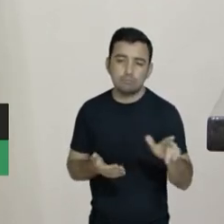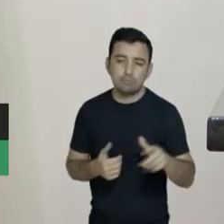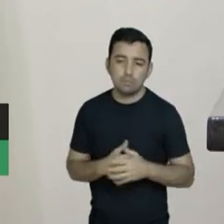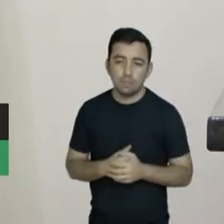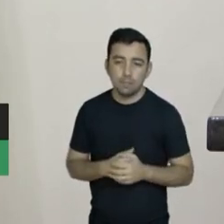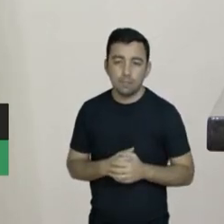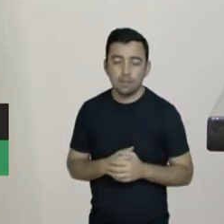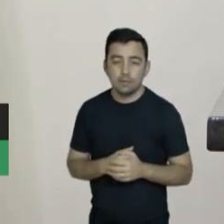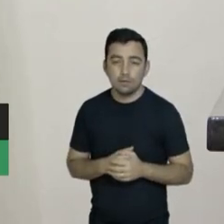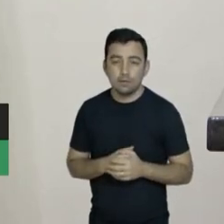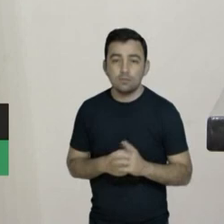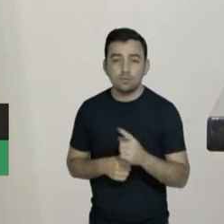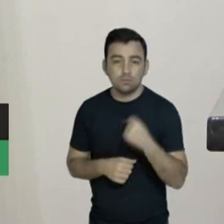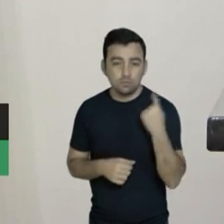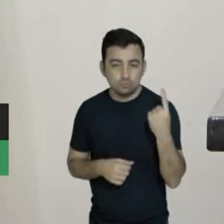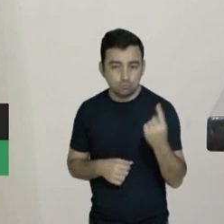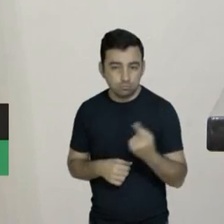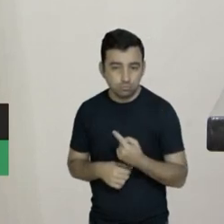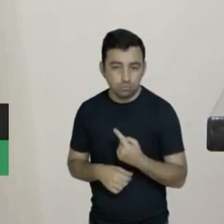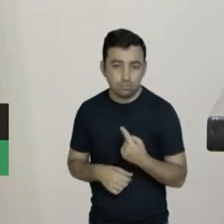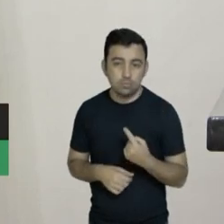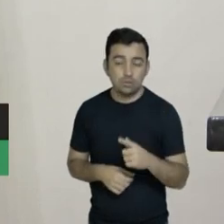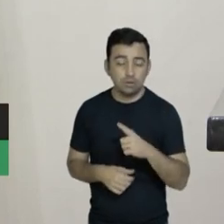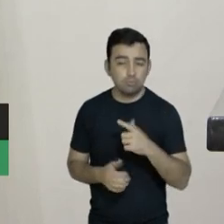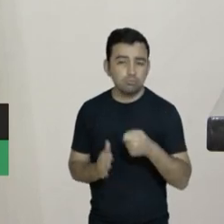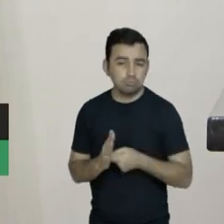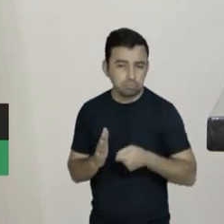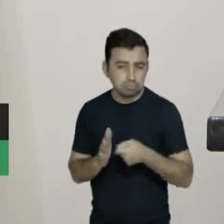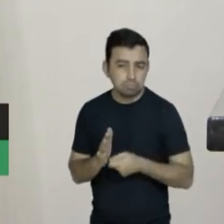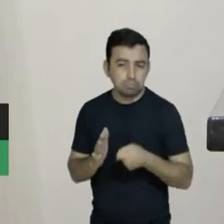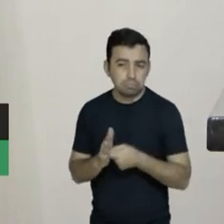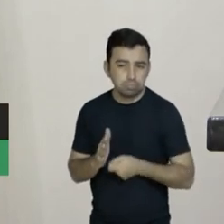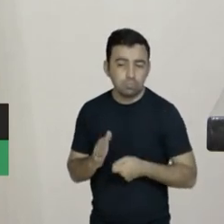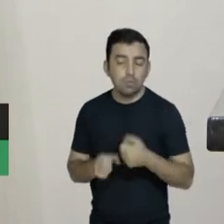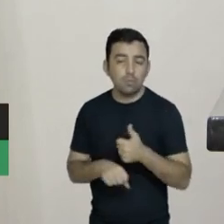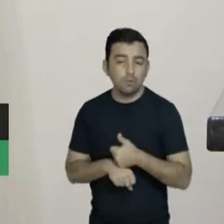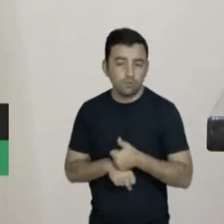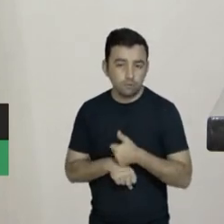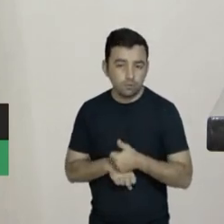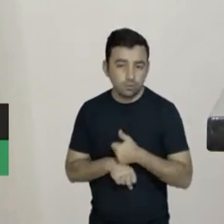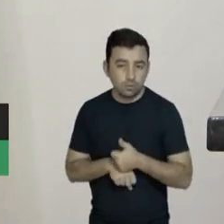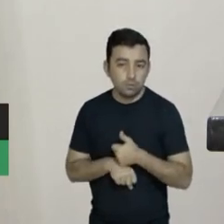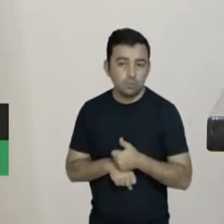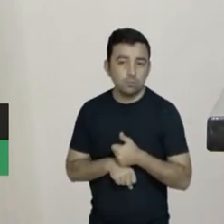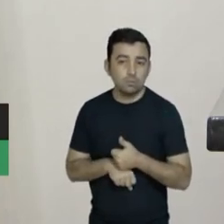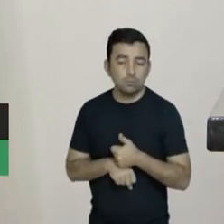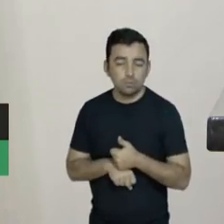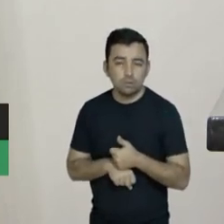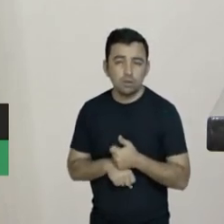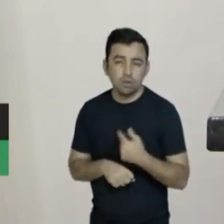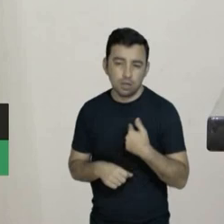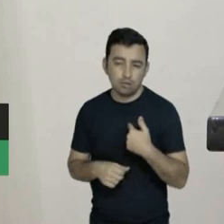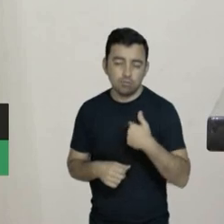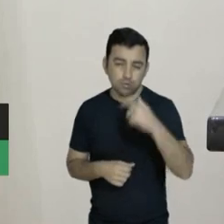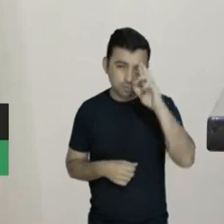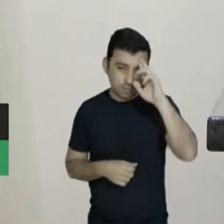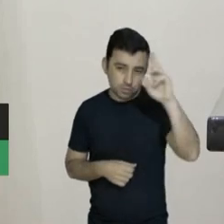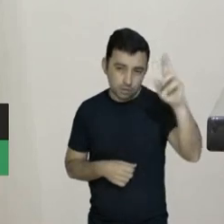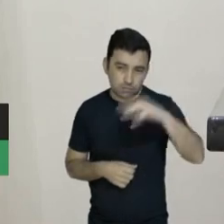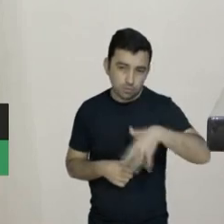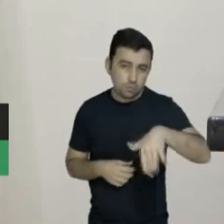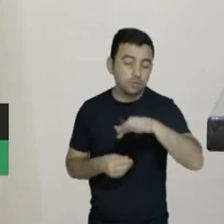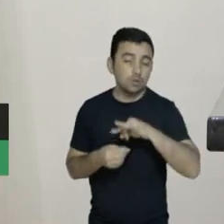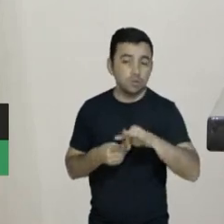nós temos por obrigação profissional, como dirigente dessas instituições e das demais